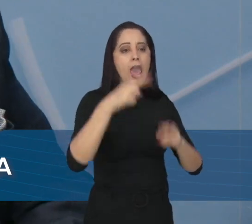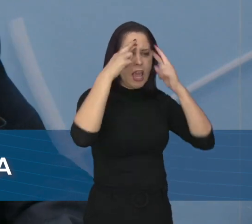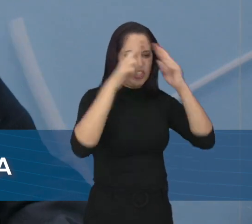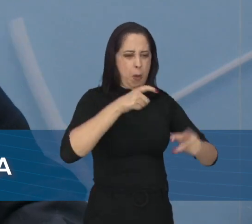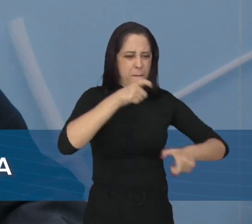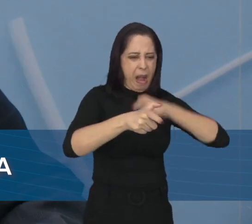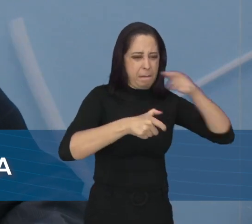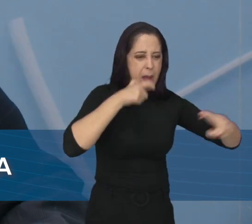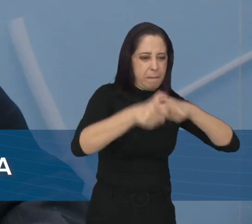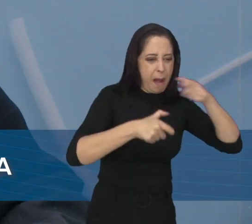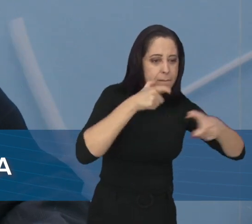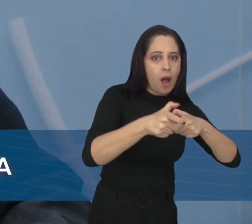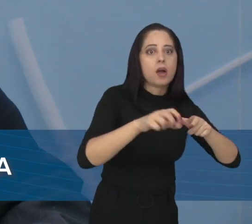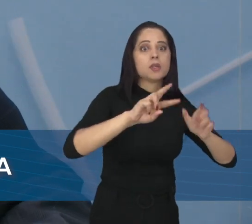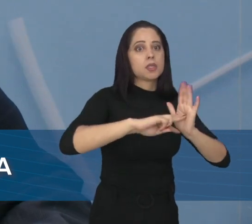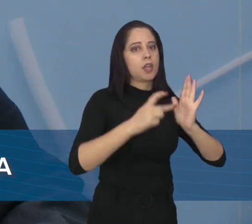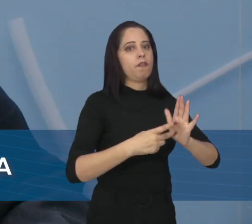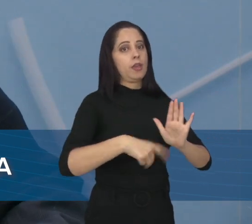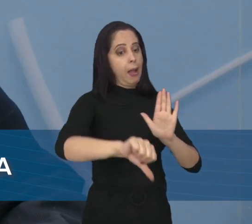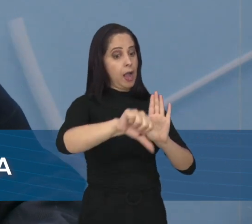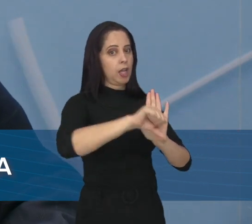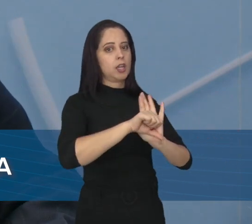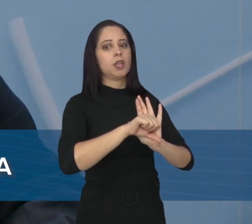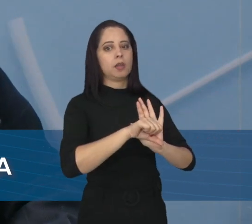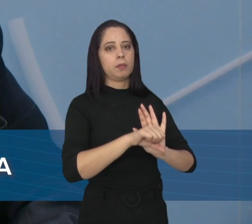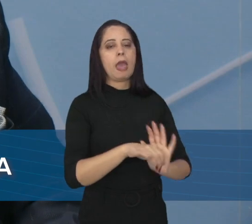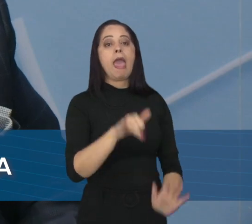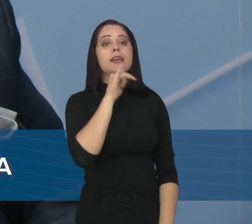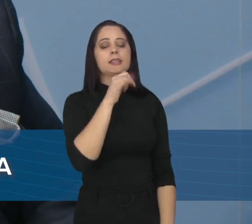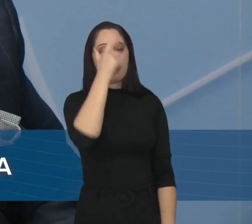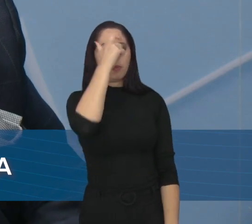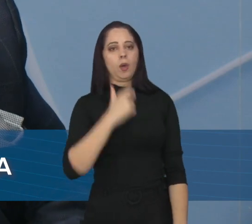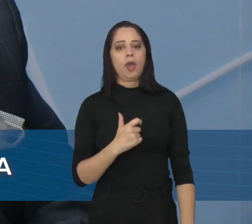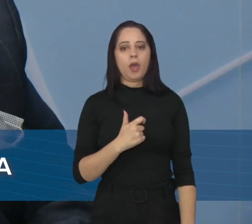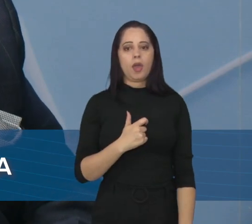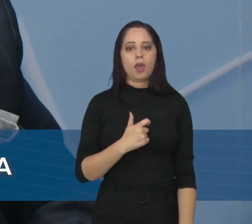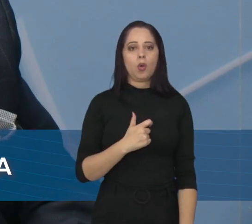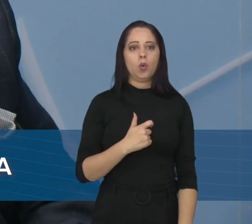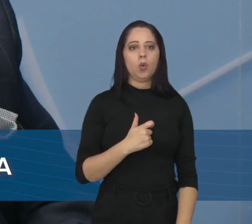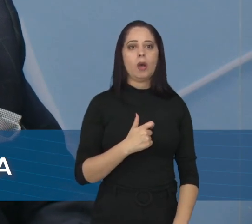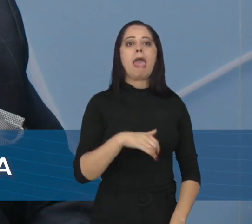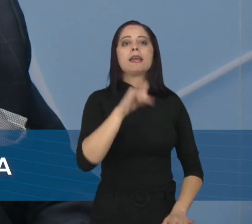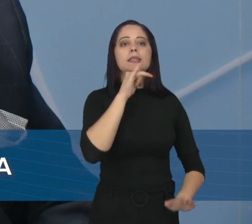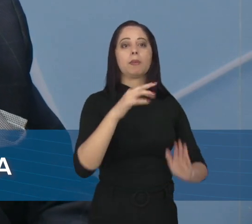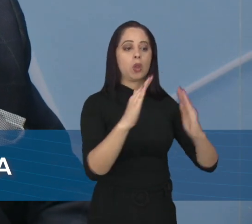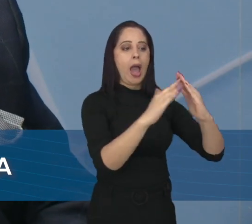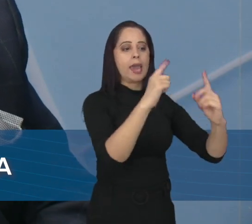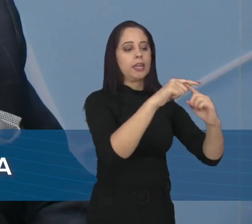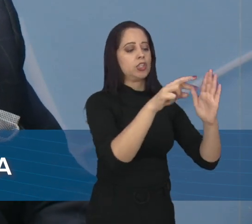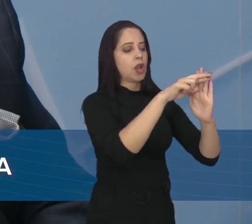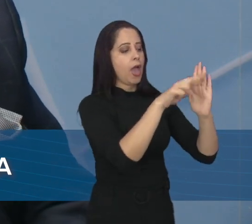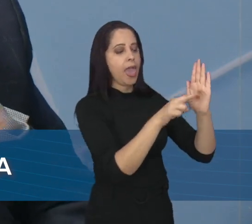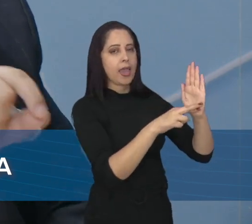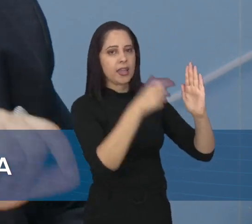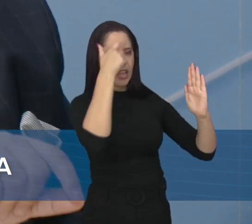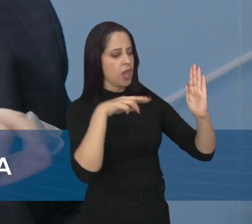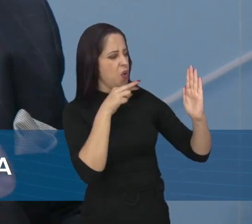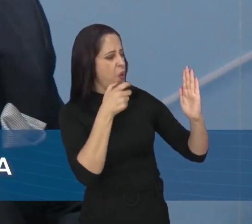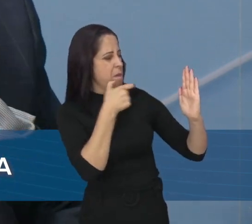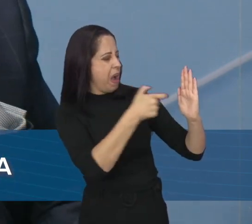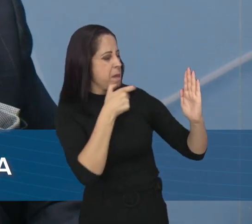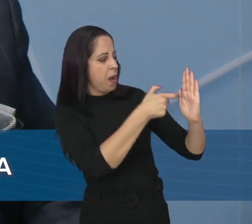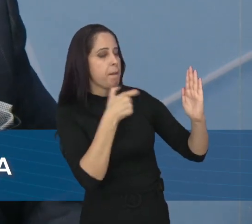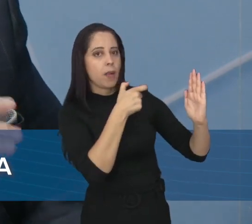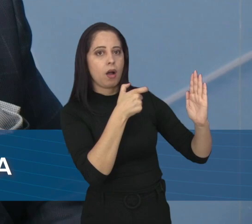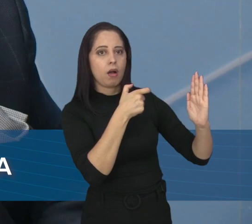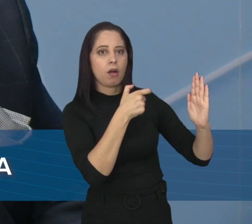religioso. Ou seja, a partir do momento que eu critico um dogma, uma pessoa, uma religião, um ministro de